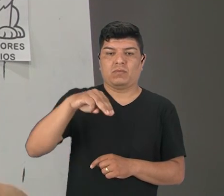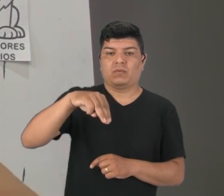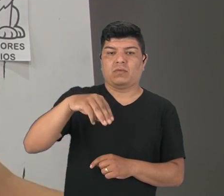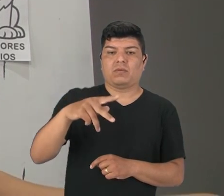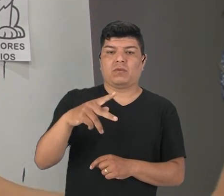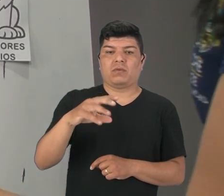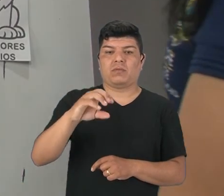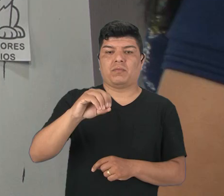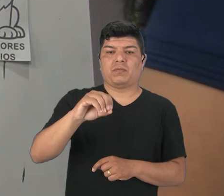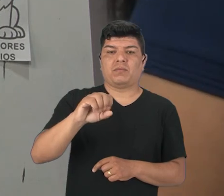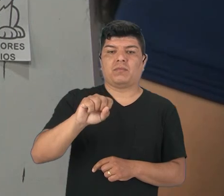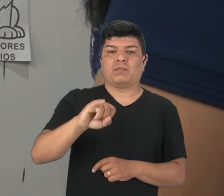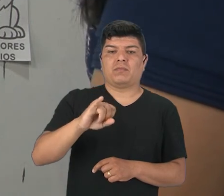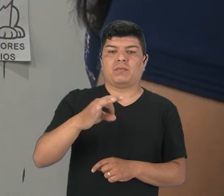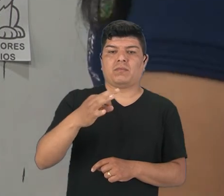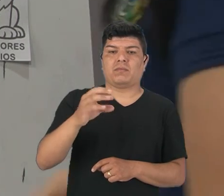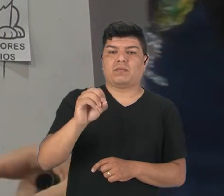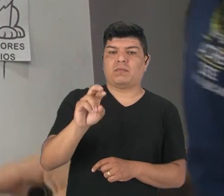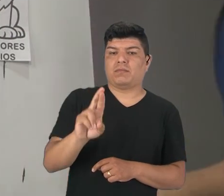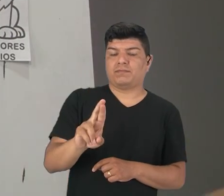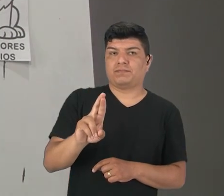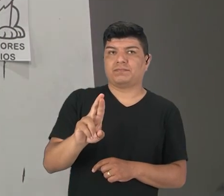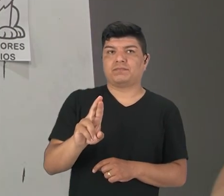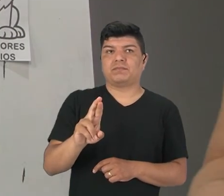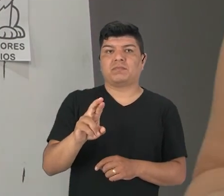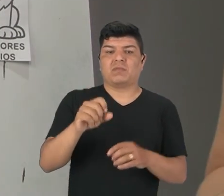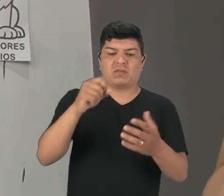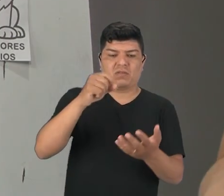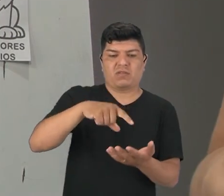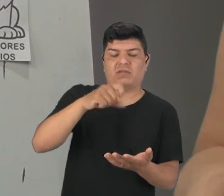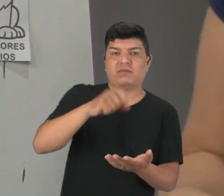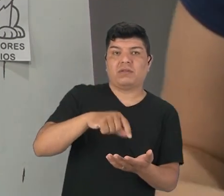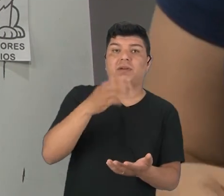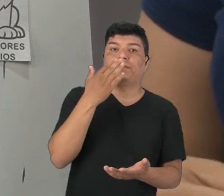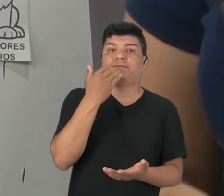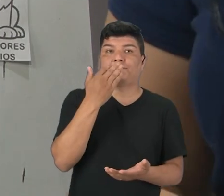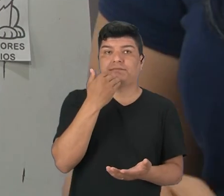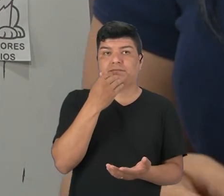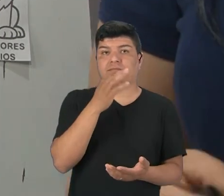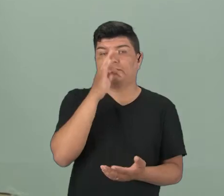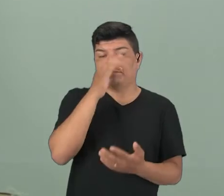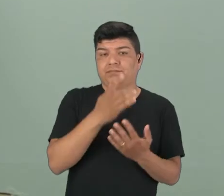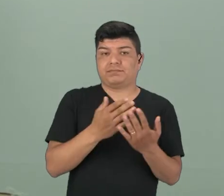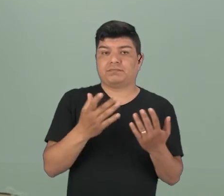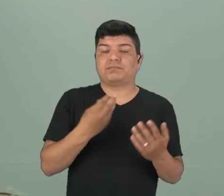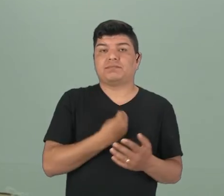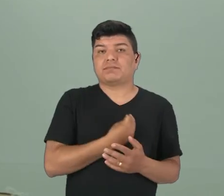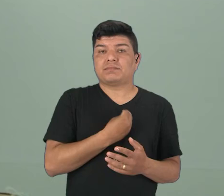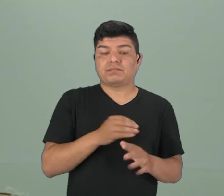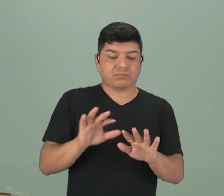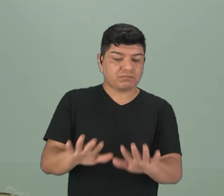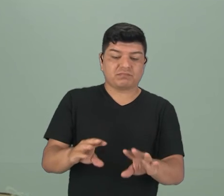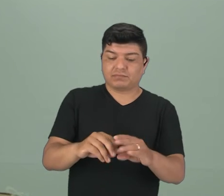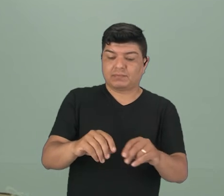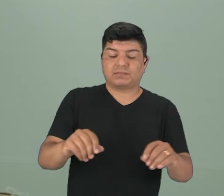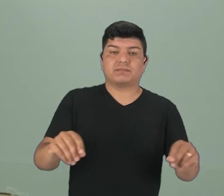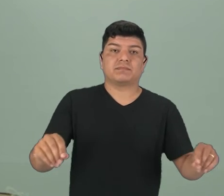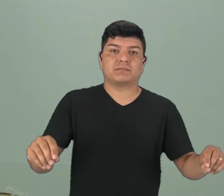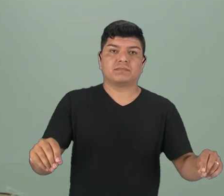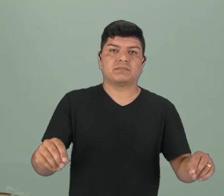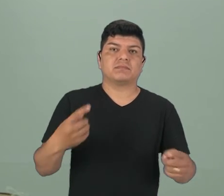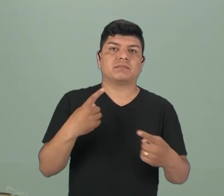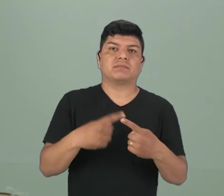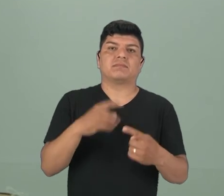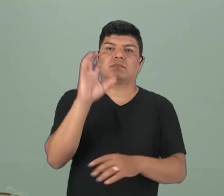O que é decompositor, professor? São os restos de alimentos, de plantas, de ser vivo que fica ali no solo. Afinal, como